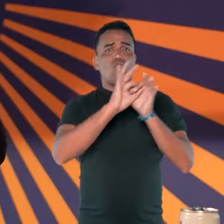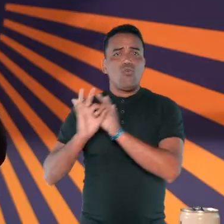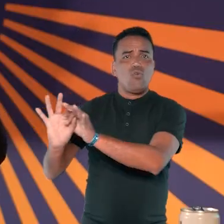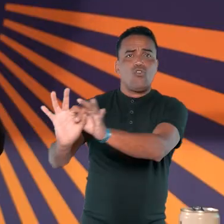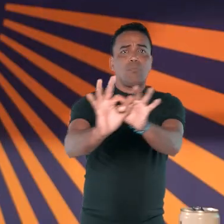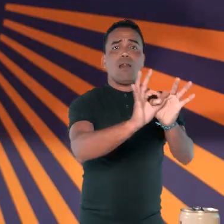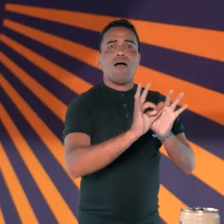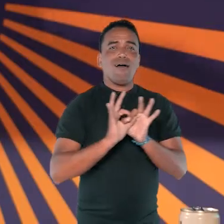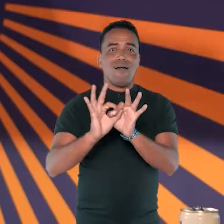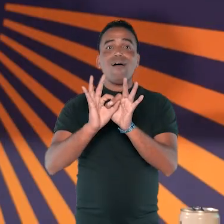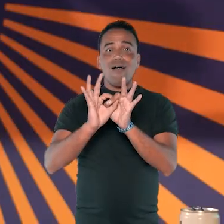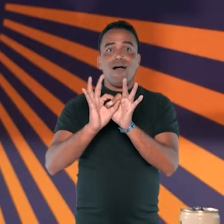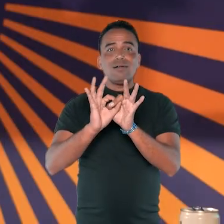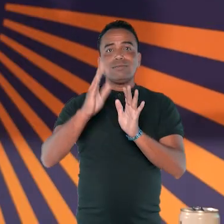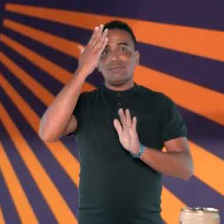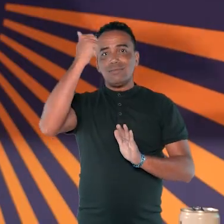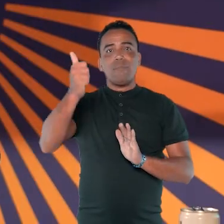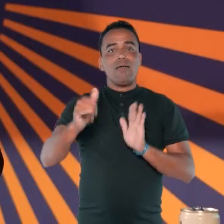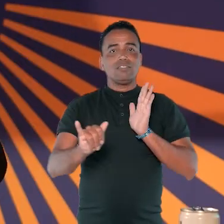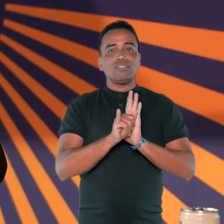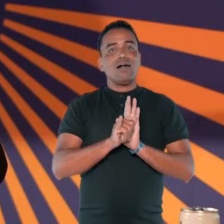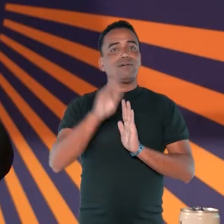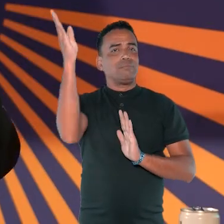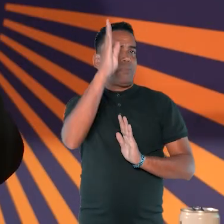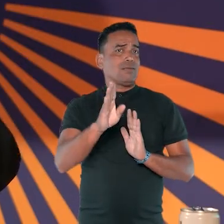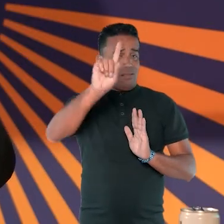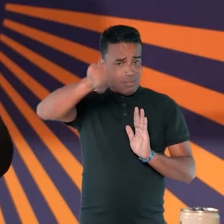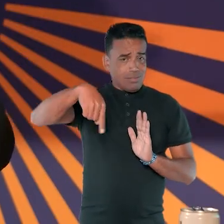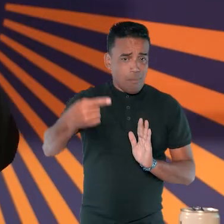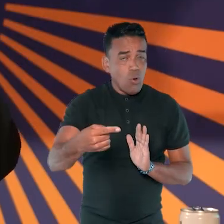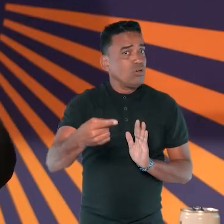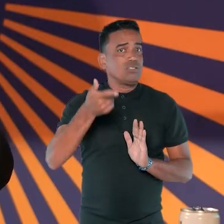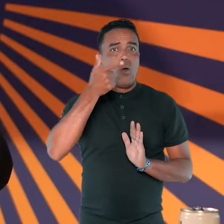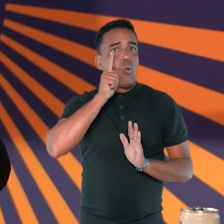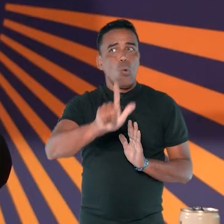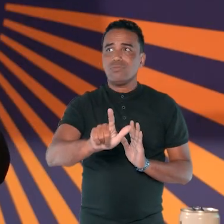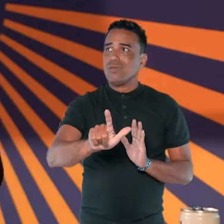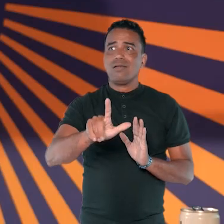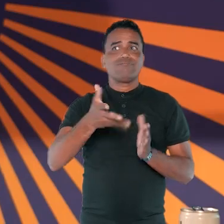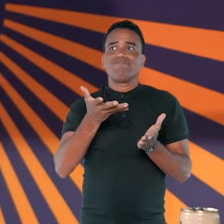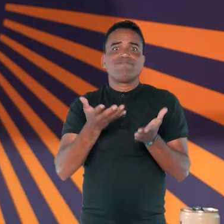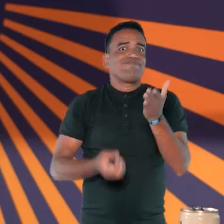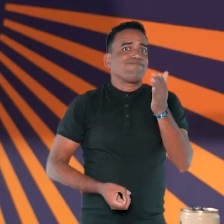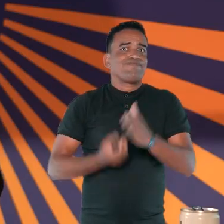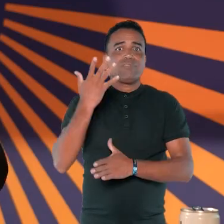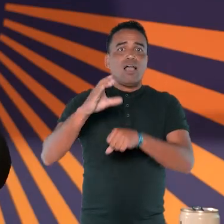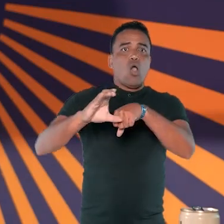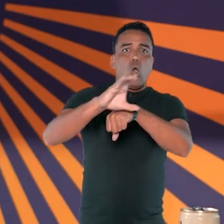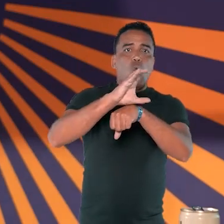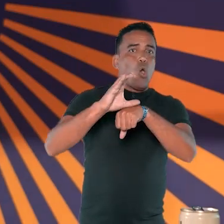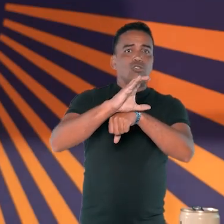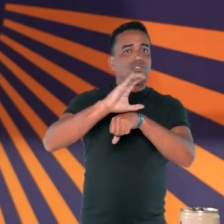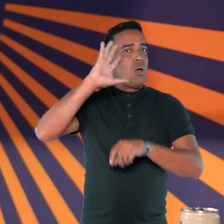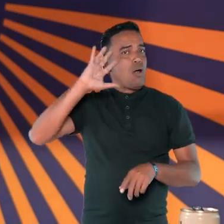constituir como um país e depois nós não conseguimos implementar toda a Constituição com